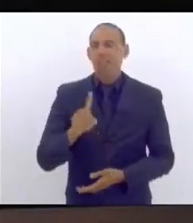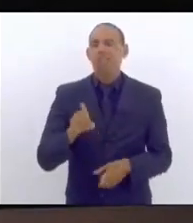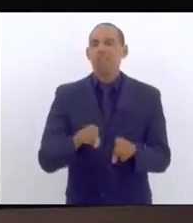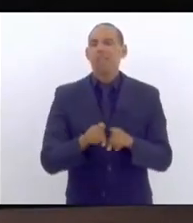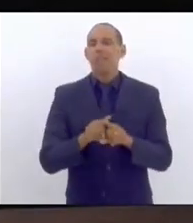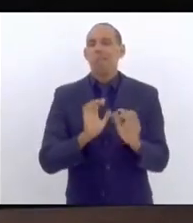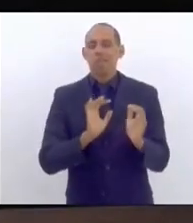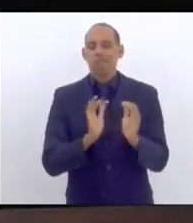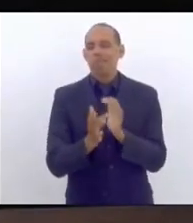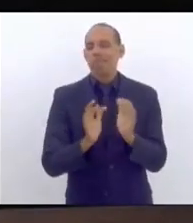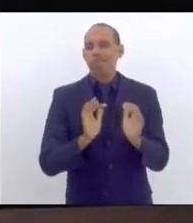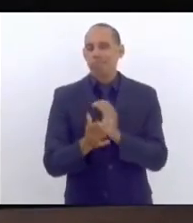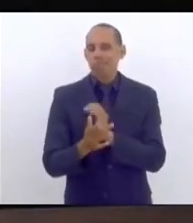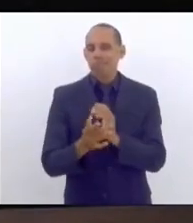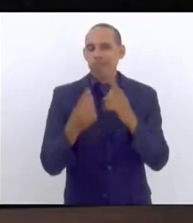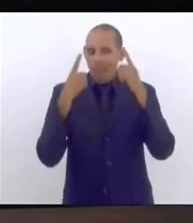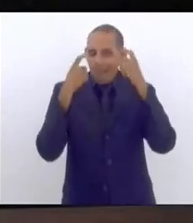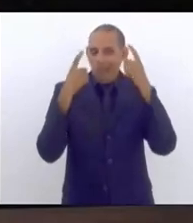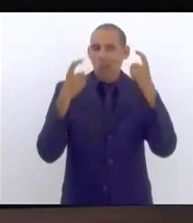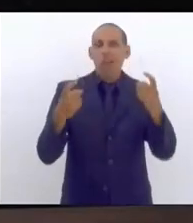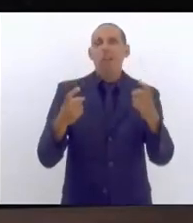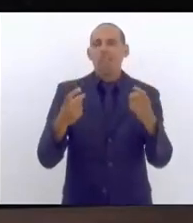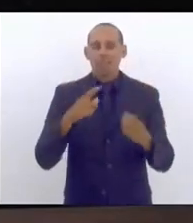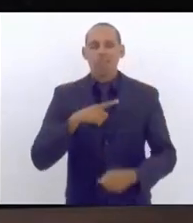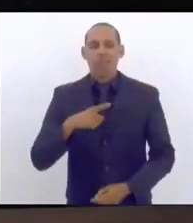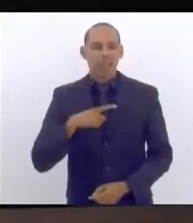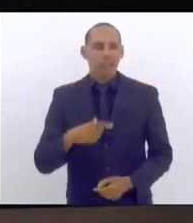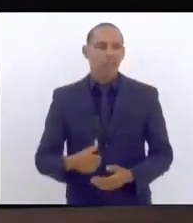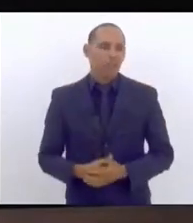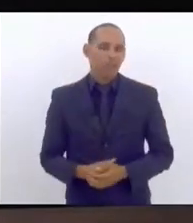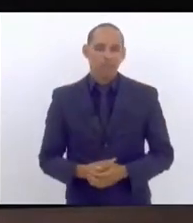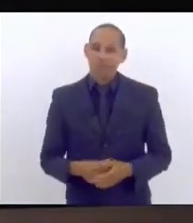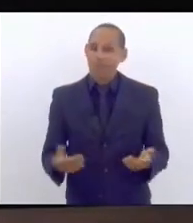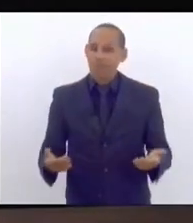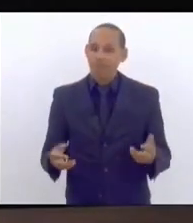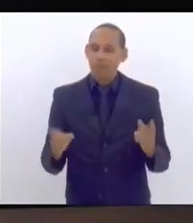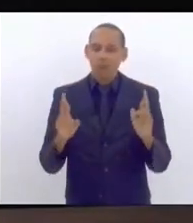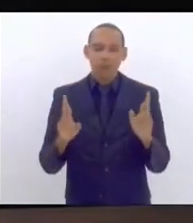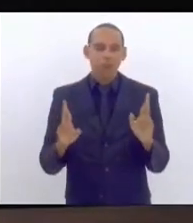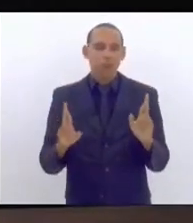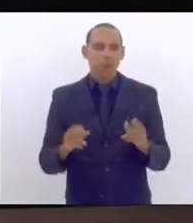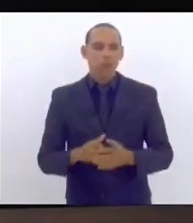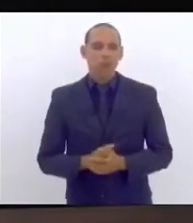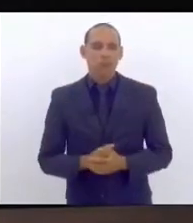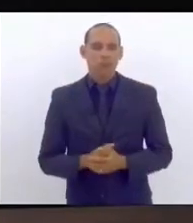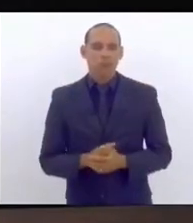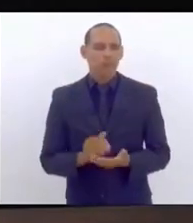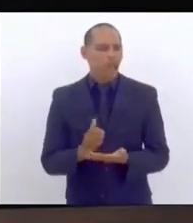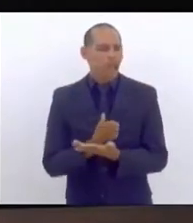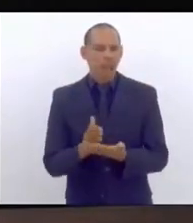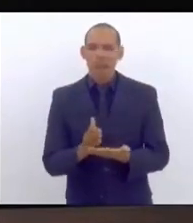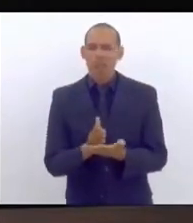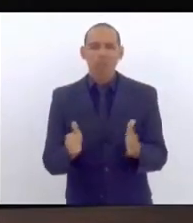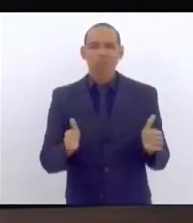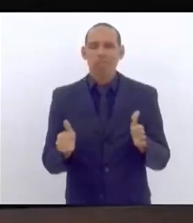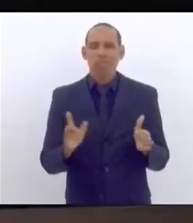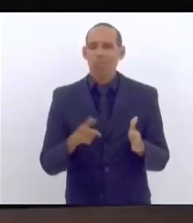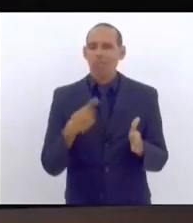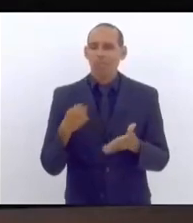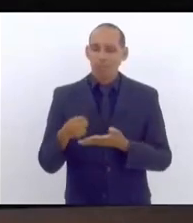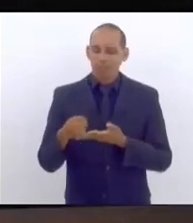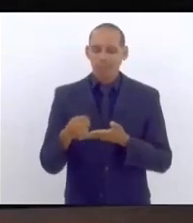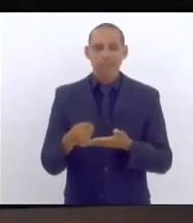das redes sociais, a violência também se dá. Então, eu espero que em algum momento a gente possa trazer